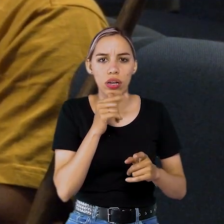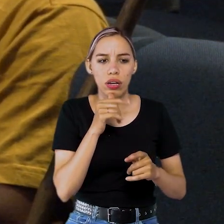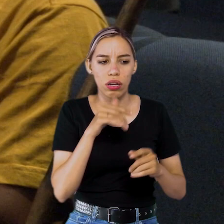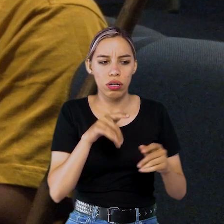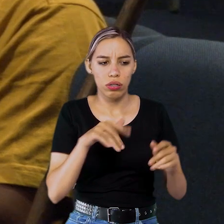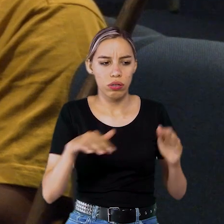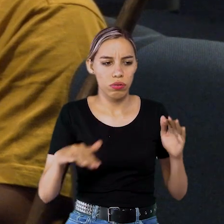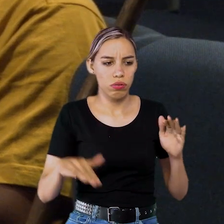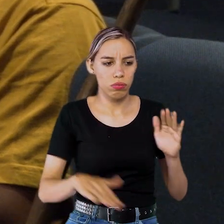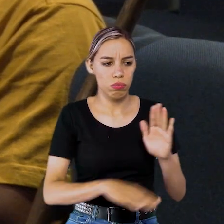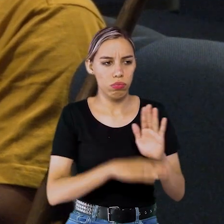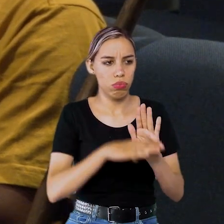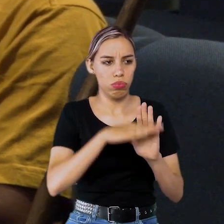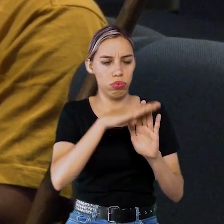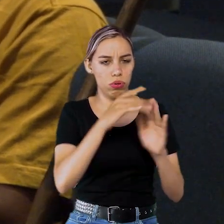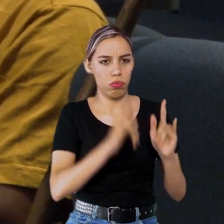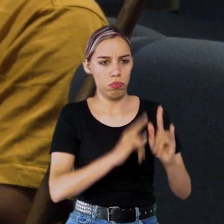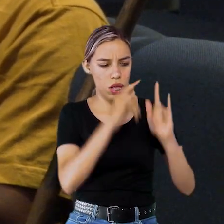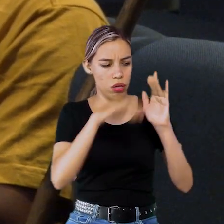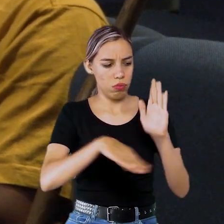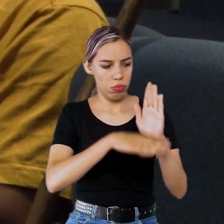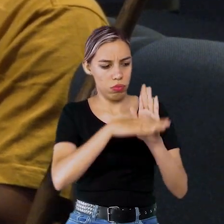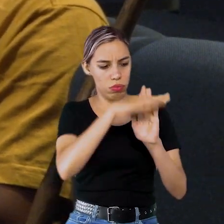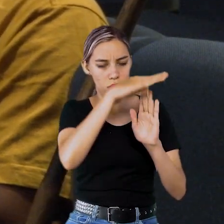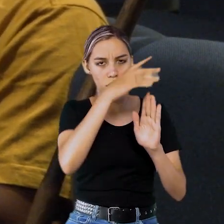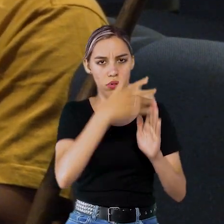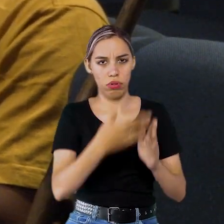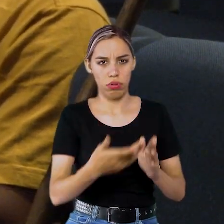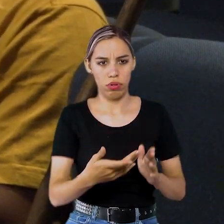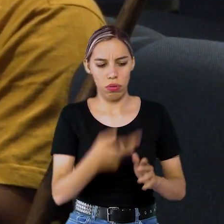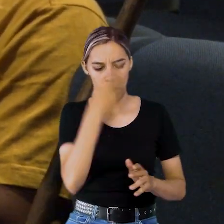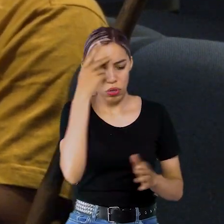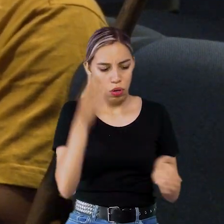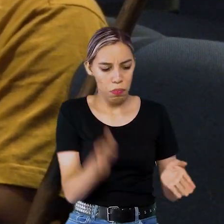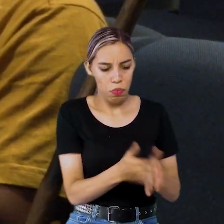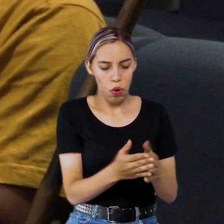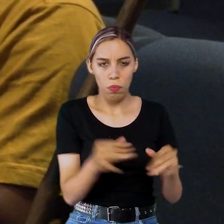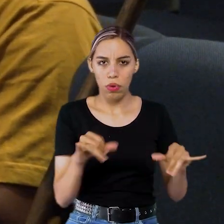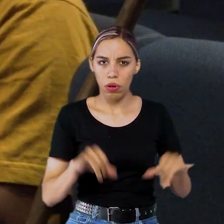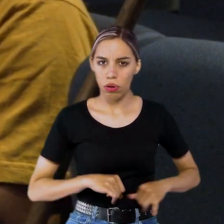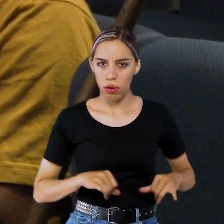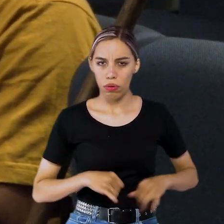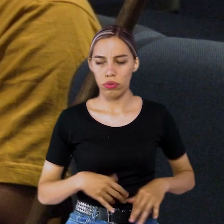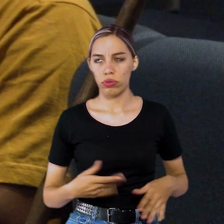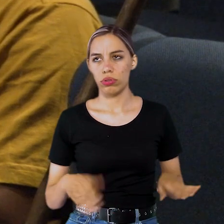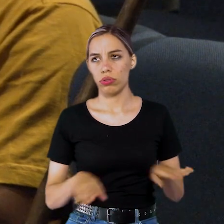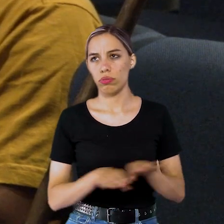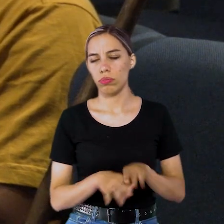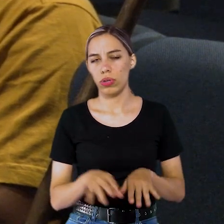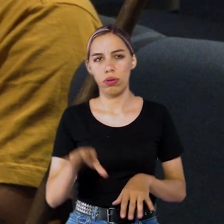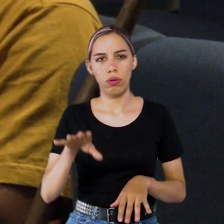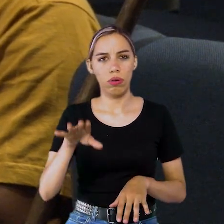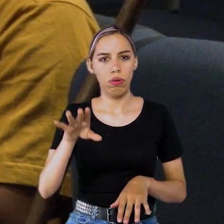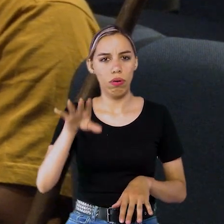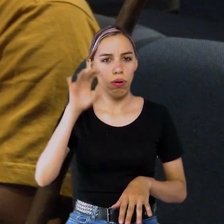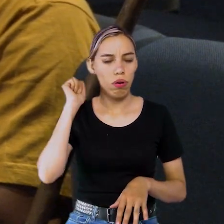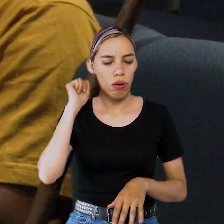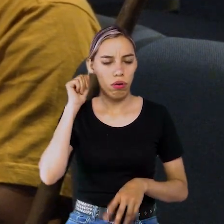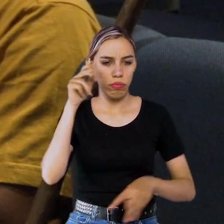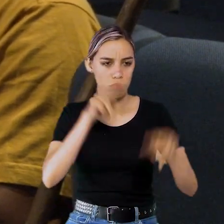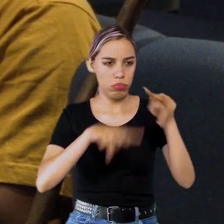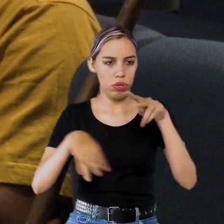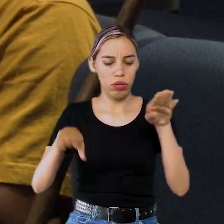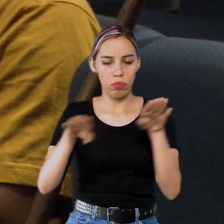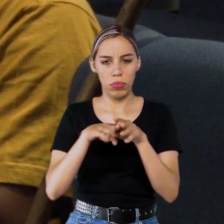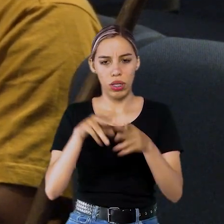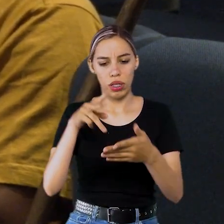situação de extrema pobreza, né? E aí tem essa questão do audiovisual e da literatura, e eu fico pensando,